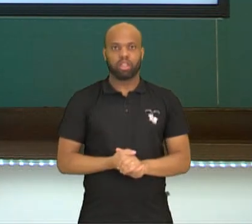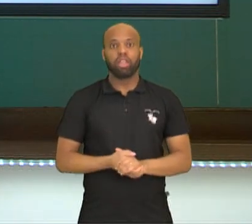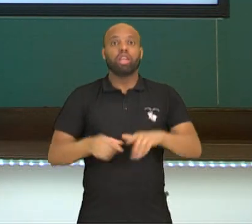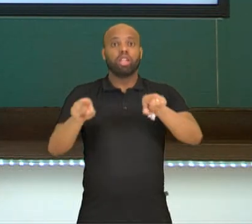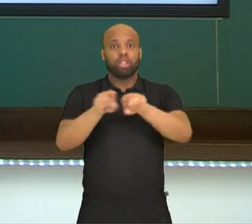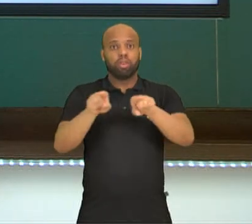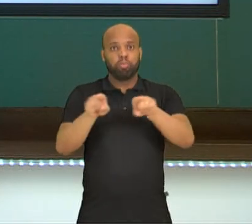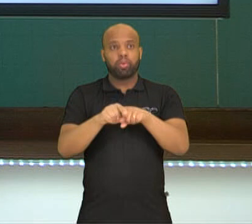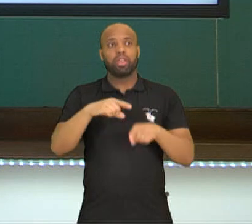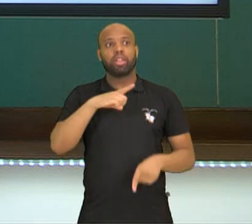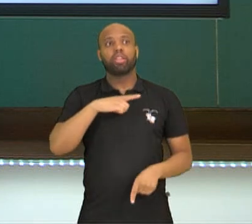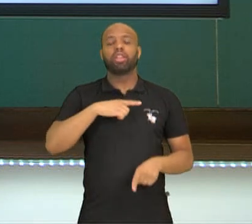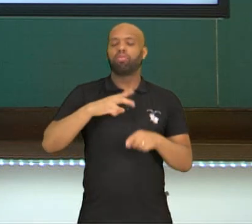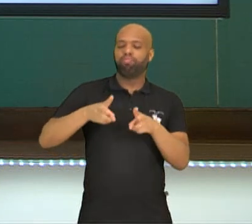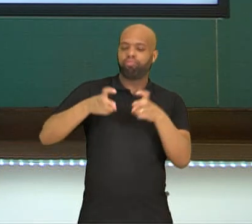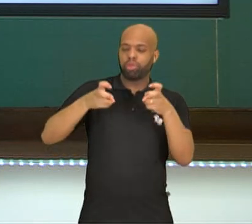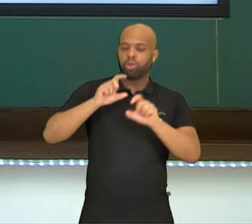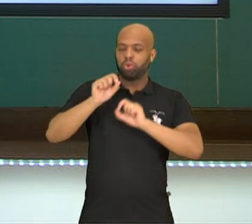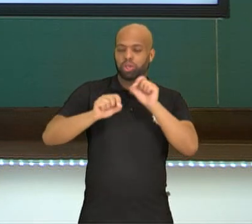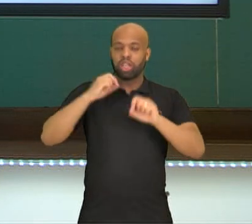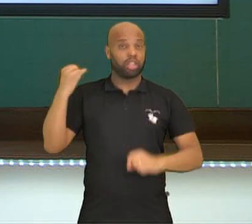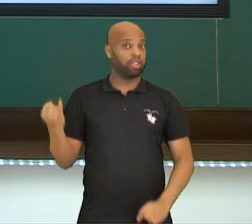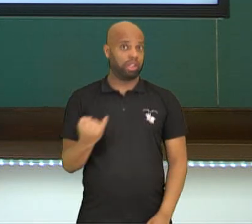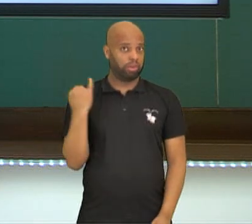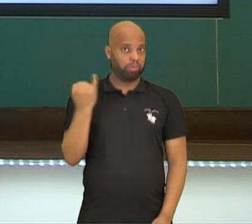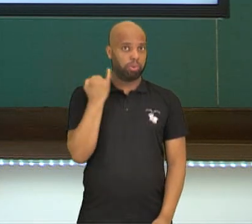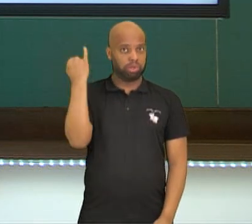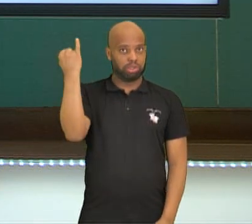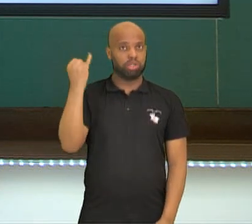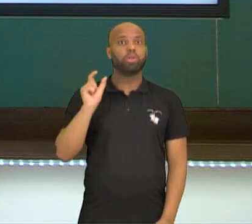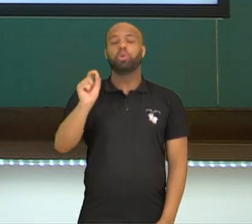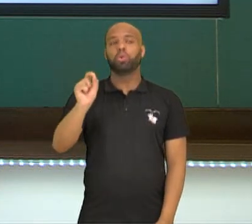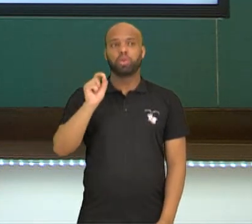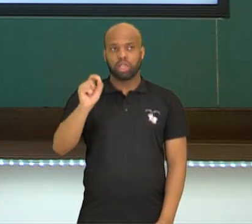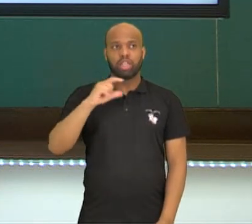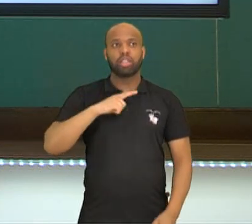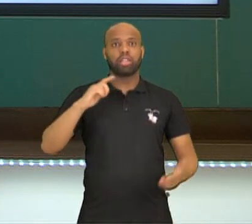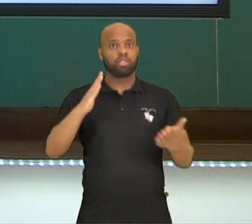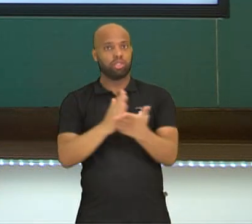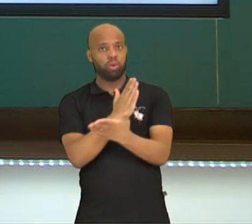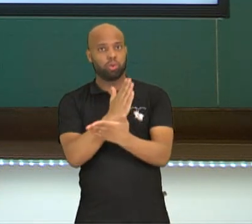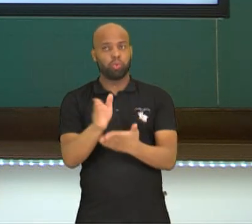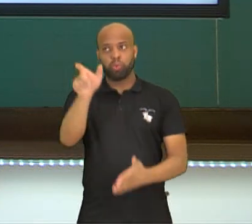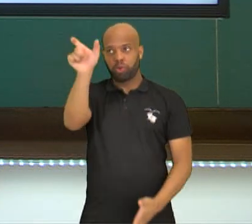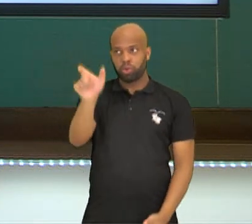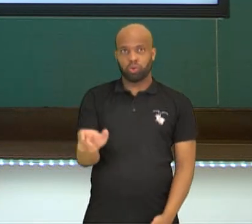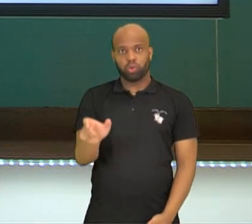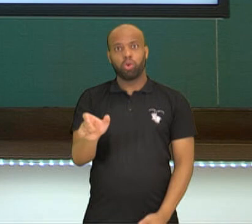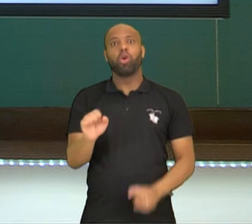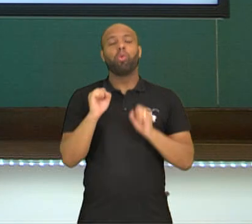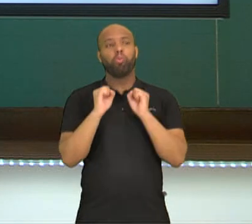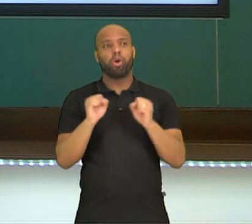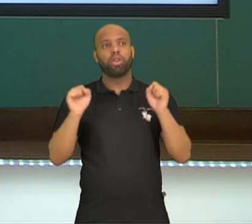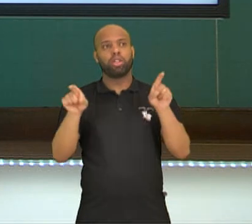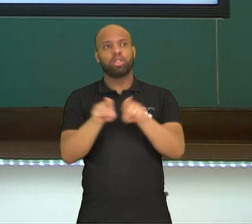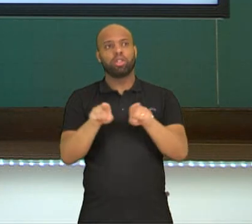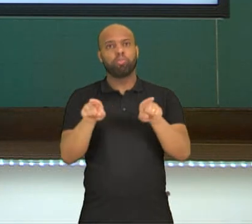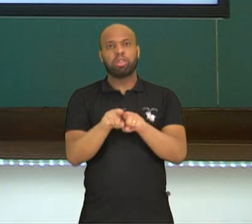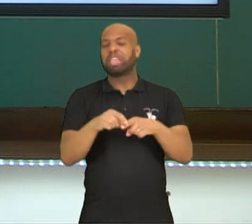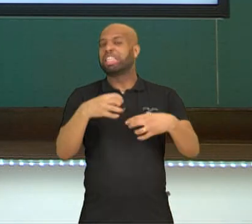que observar também um fato muito importante, que é algumas pessoas podem inclusive